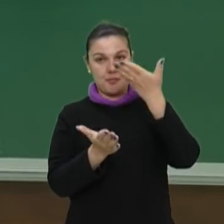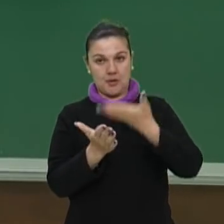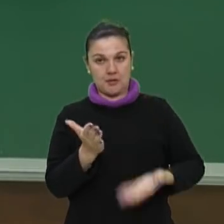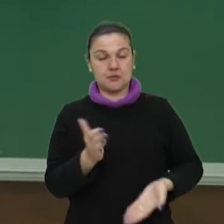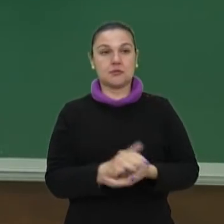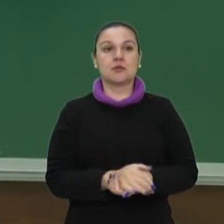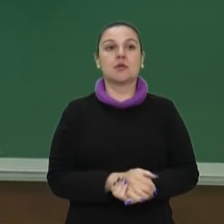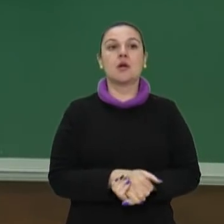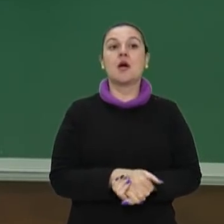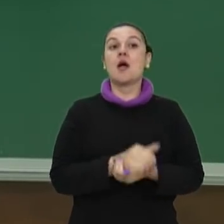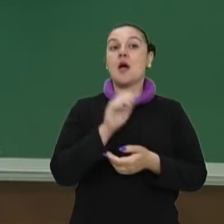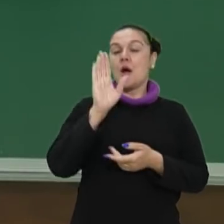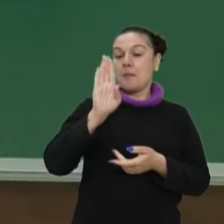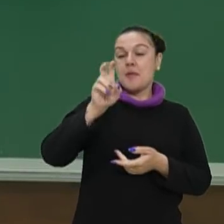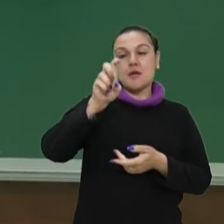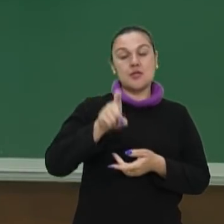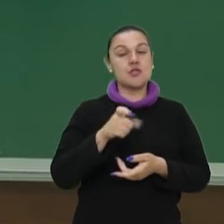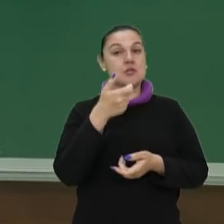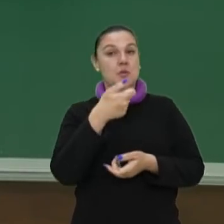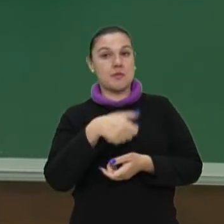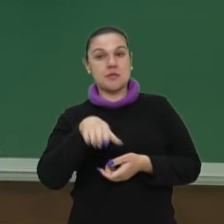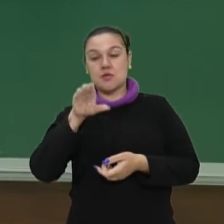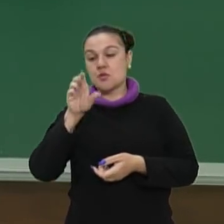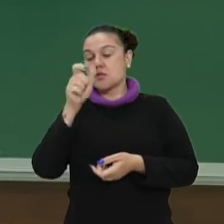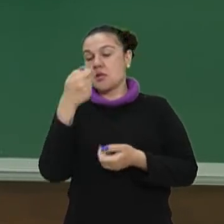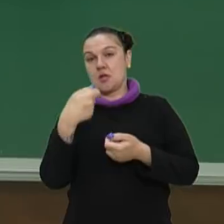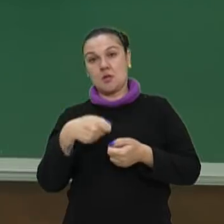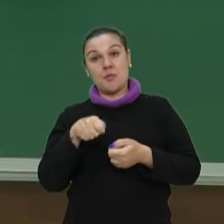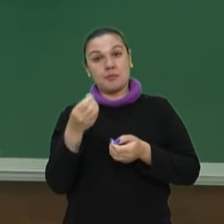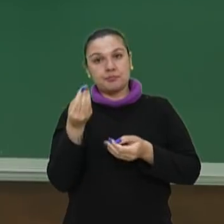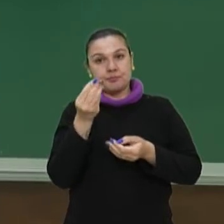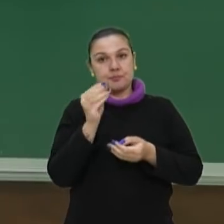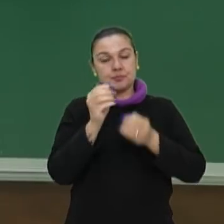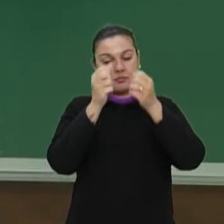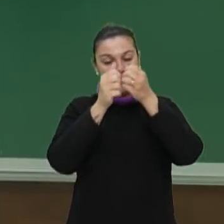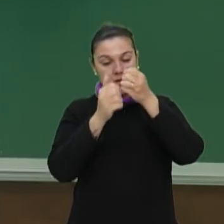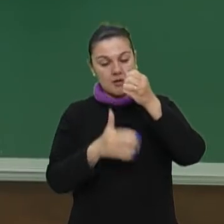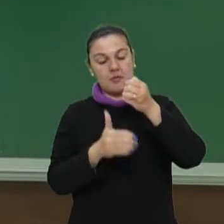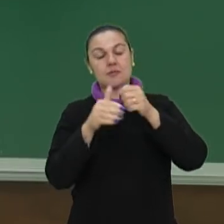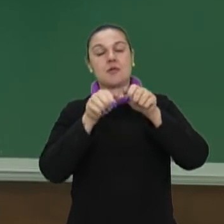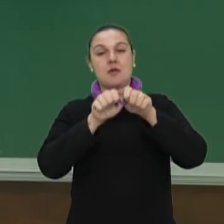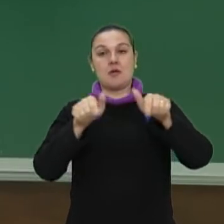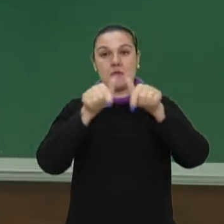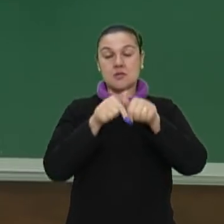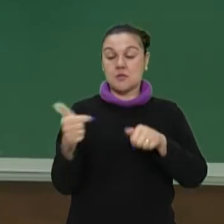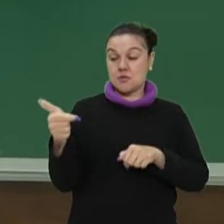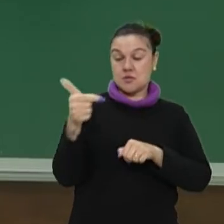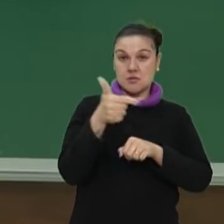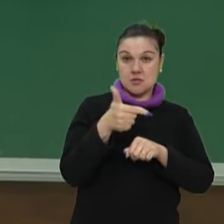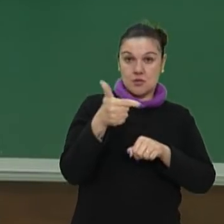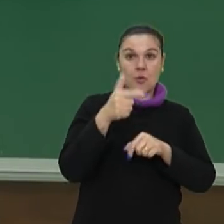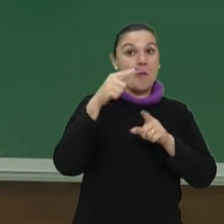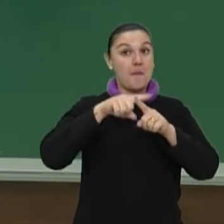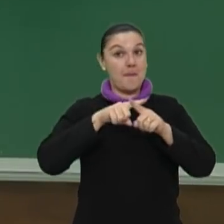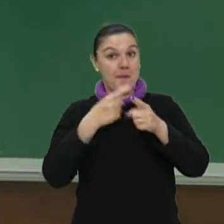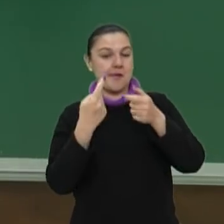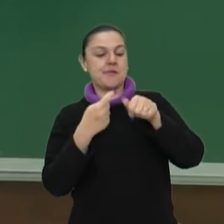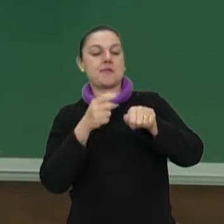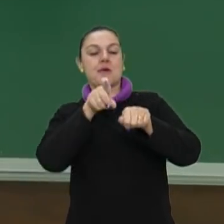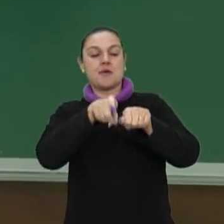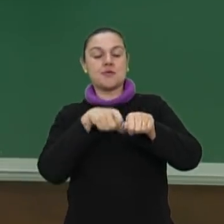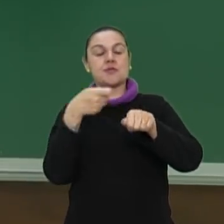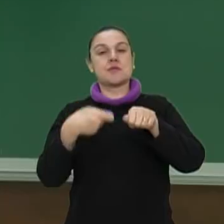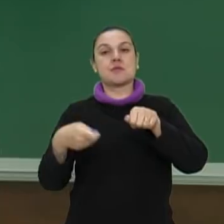aqui, o bx não precisa aparecer, nem o c não precisa aparecer para continuar sendo uma equação do segundo grau, mas esse termo sim tem que